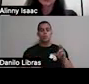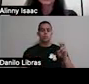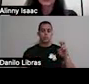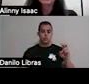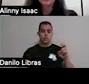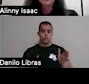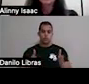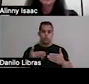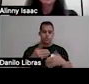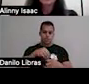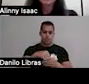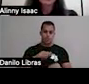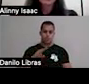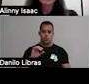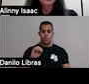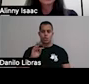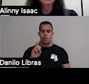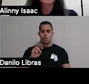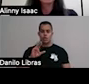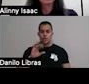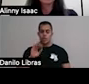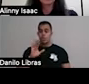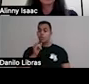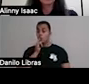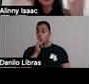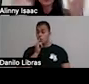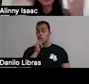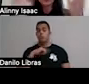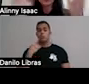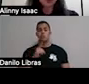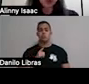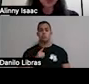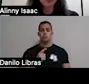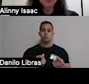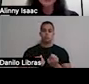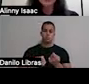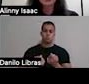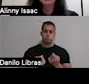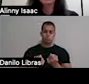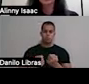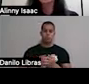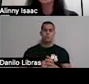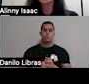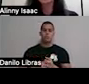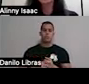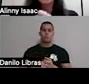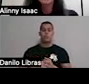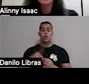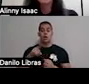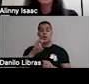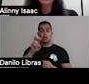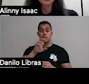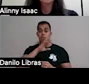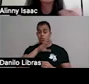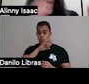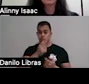né, no biotério, mas para fazer esse modelo, a gente deixou no nosso grupo controle, nós mantivemos esses 5 animais por caixa,